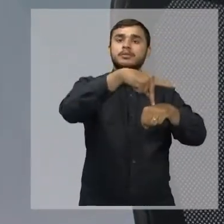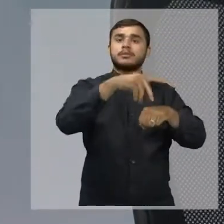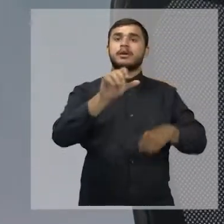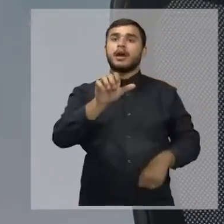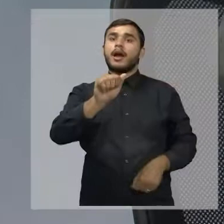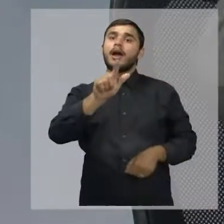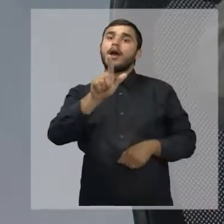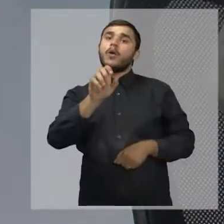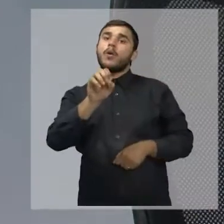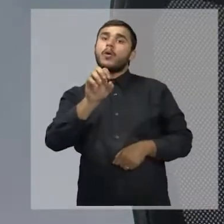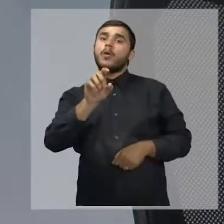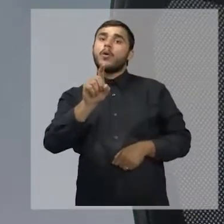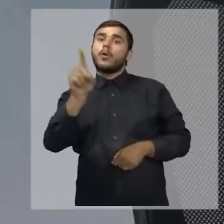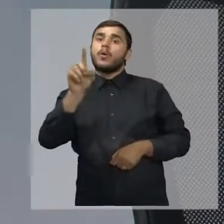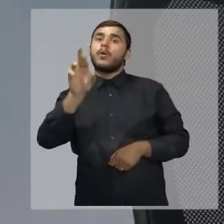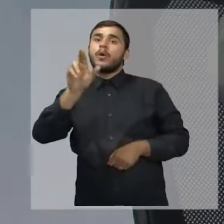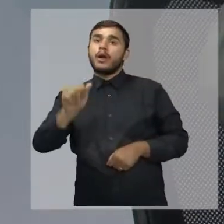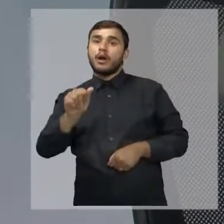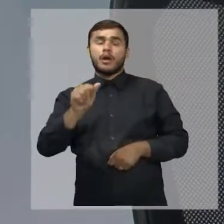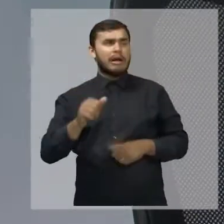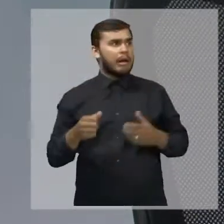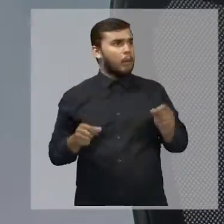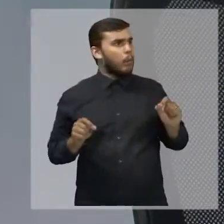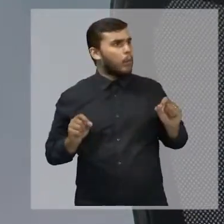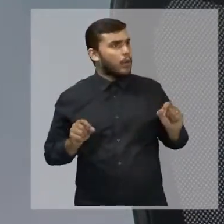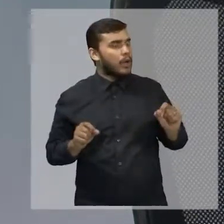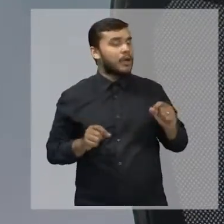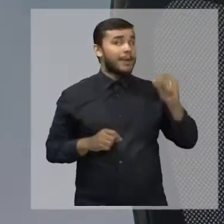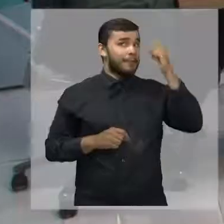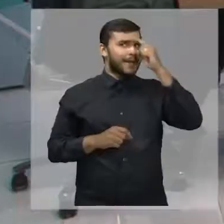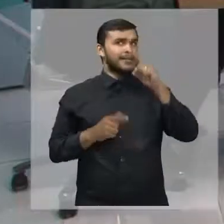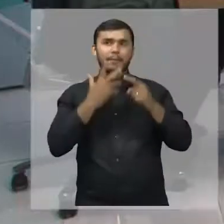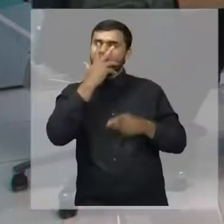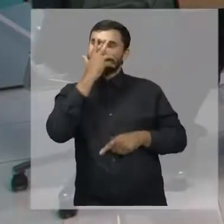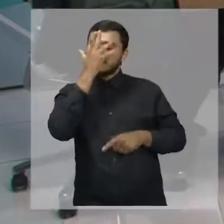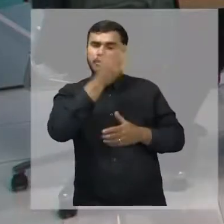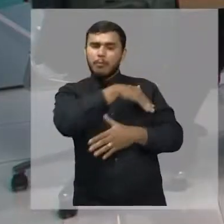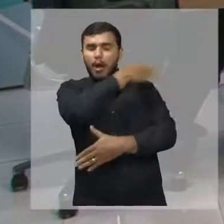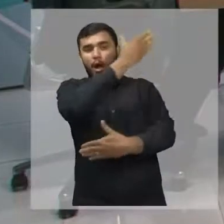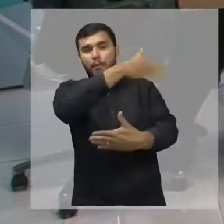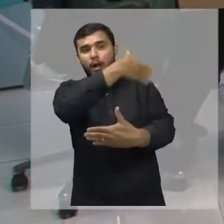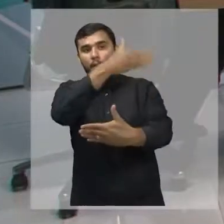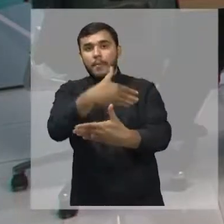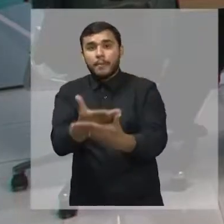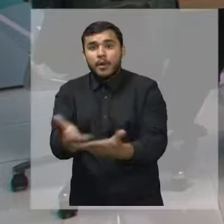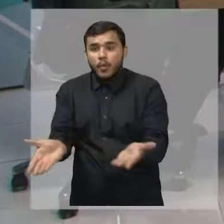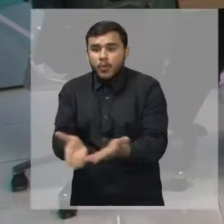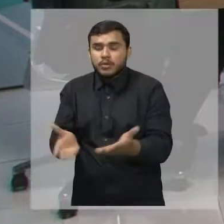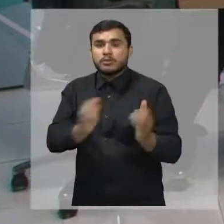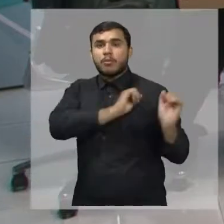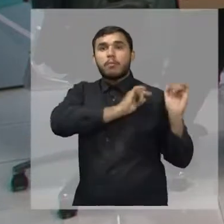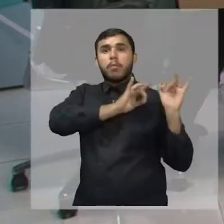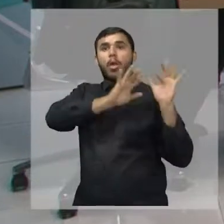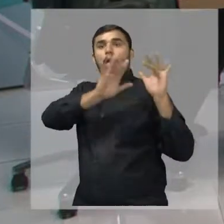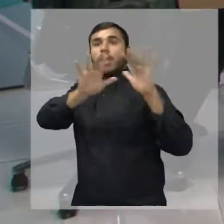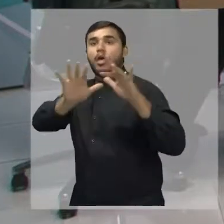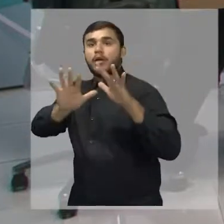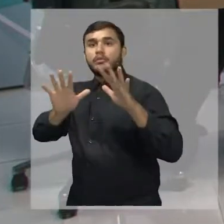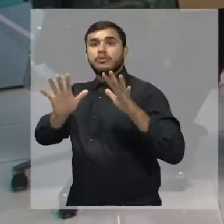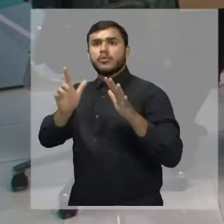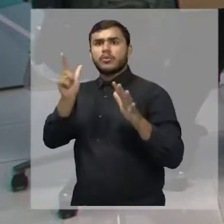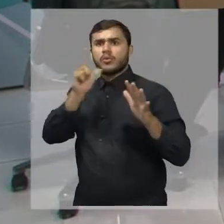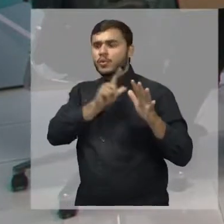por um momento em que essas duas coisas vão estar aí meio misturadas. Né? Uhum. Quer dizer, as ruas como